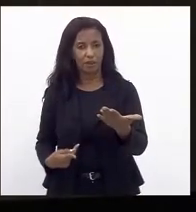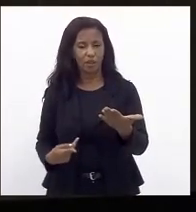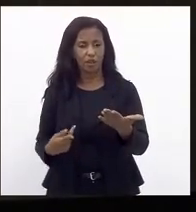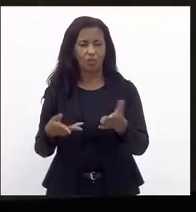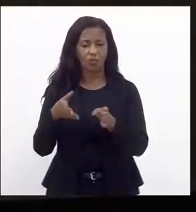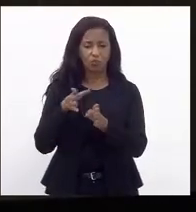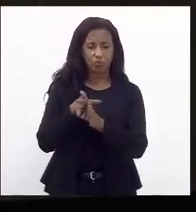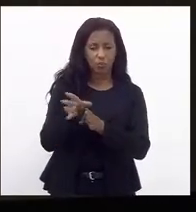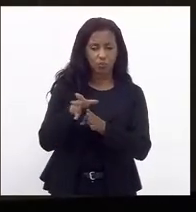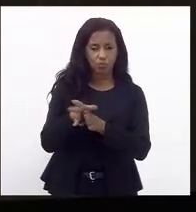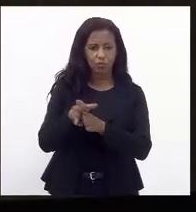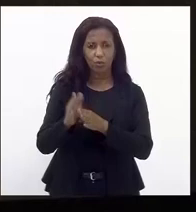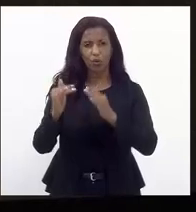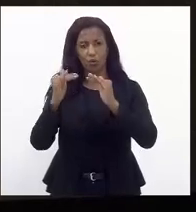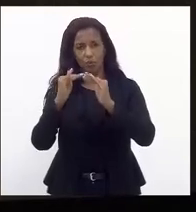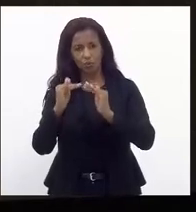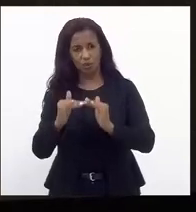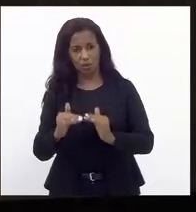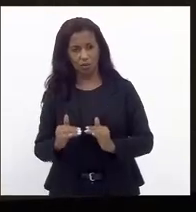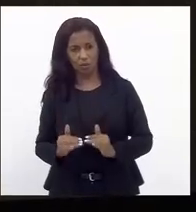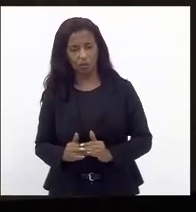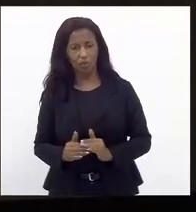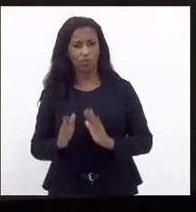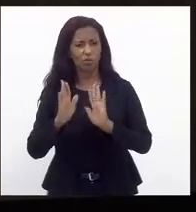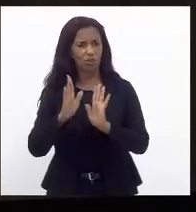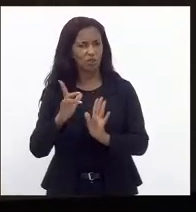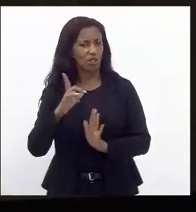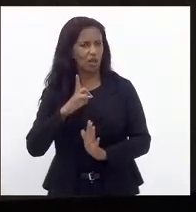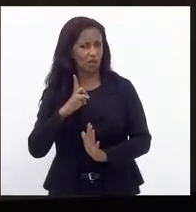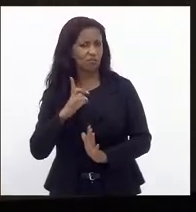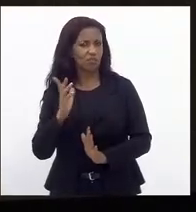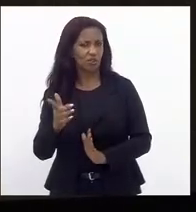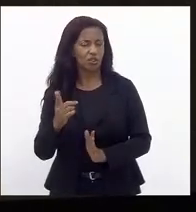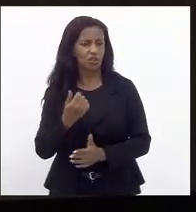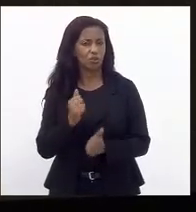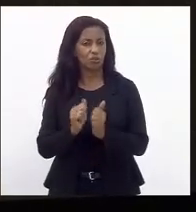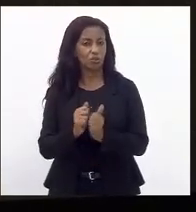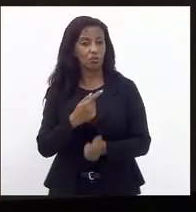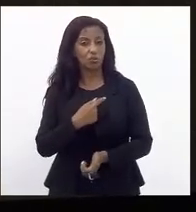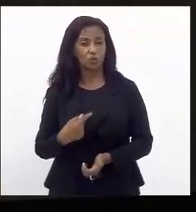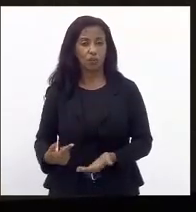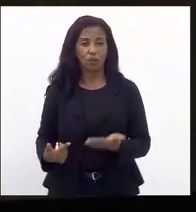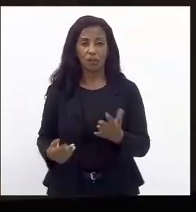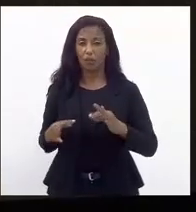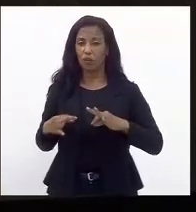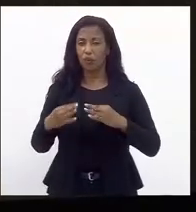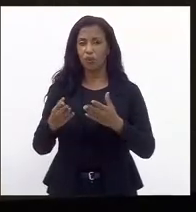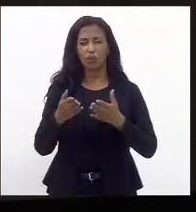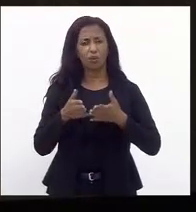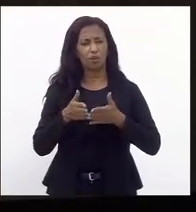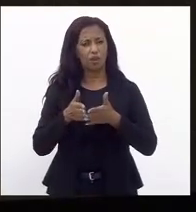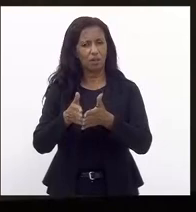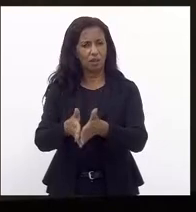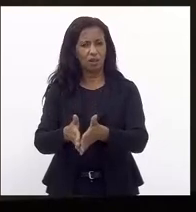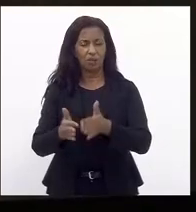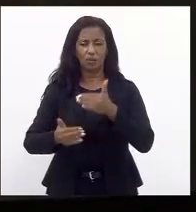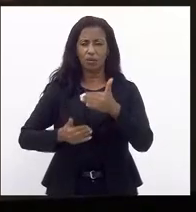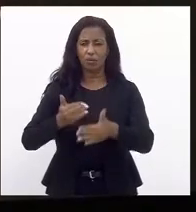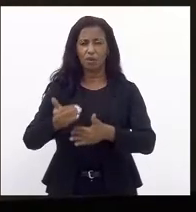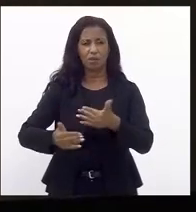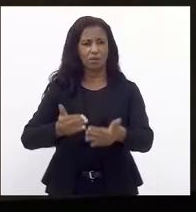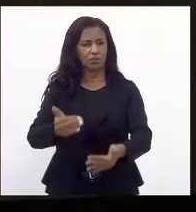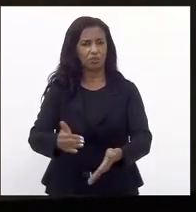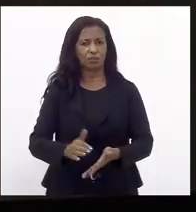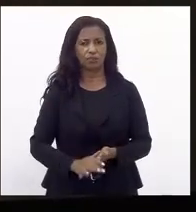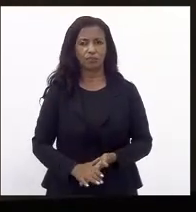orienta um acordo de do acordo que já se avizinhava com Governador e essa foi toda linha para trajetória